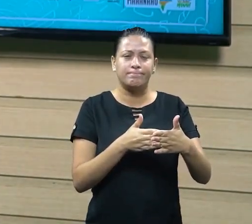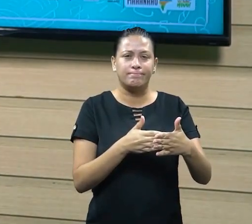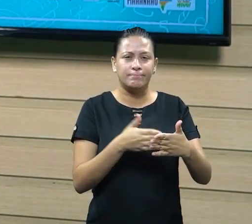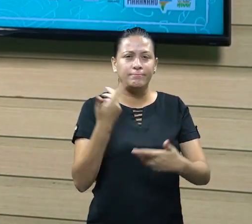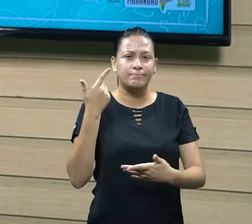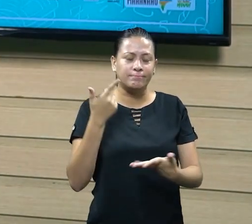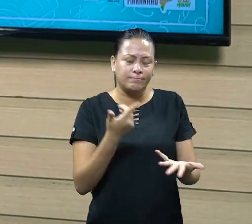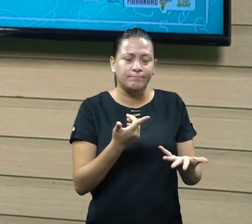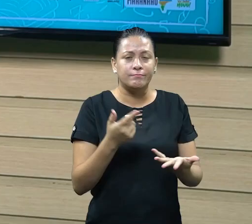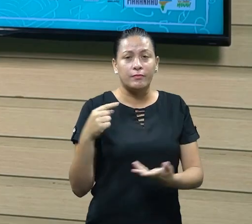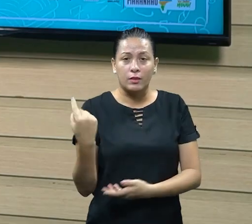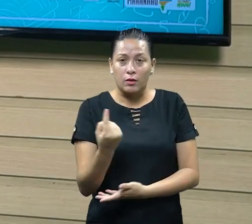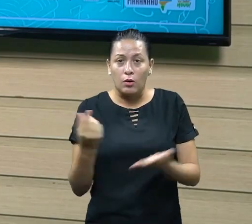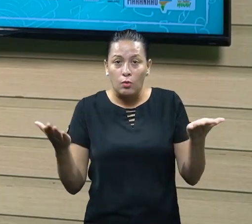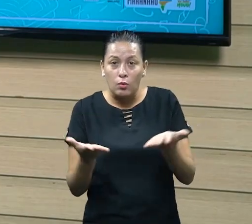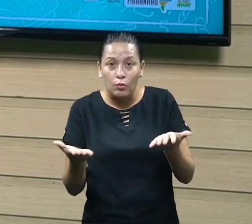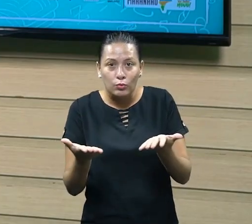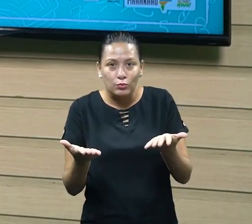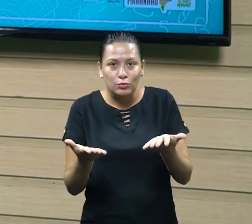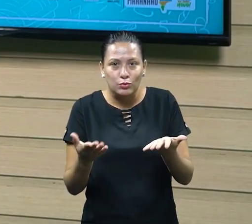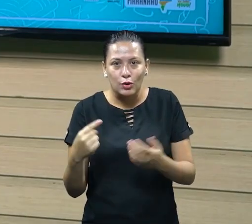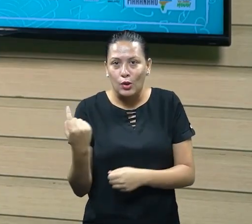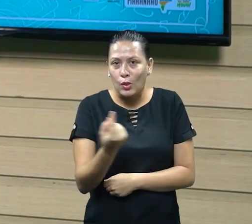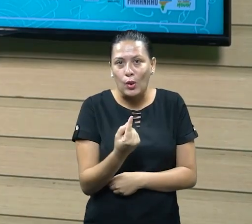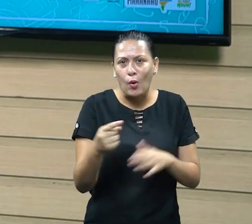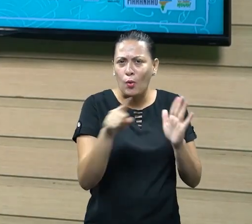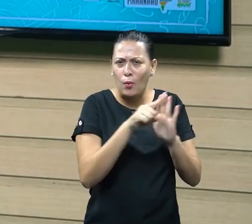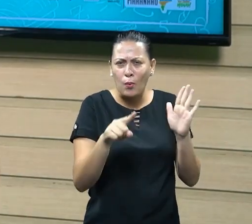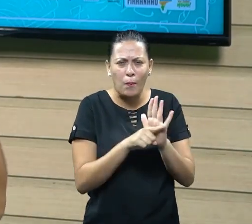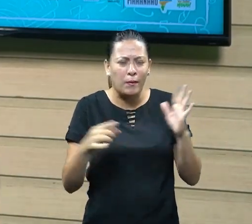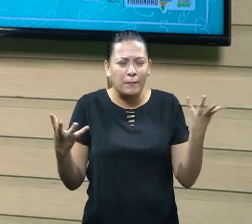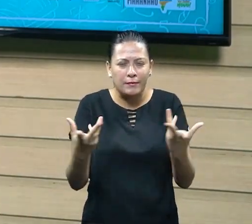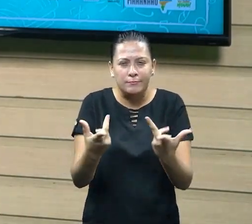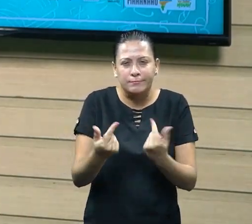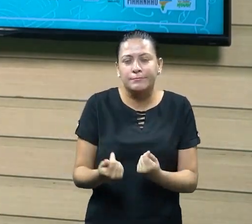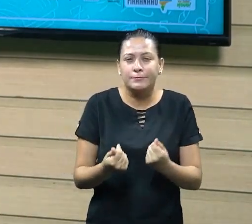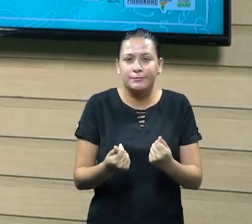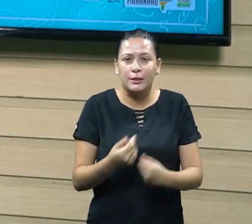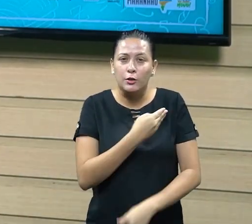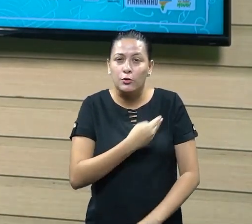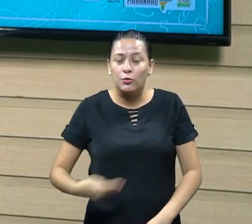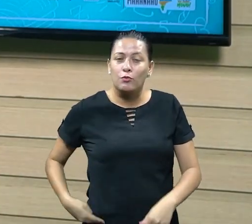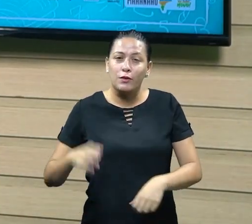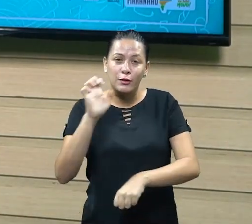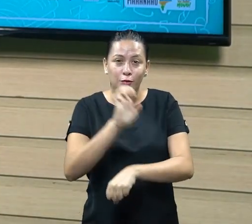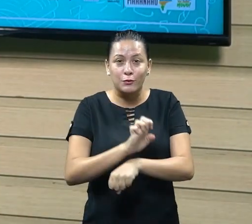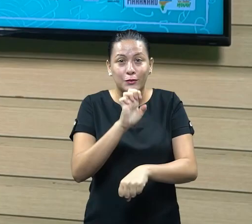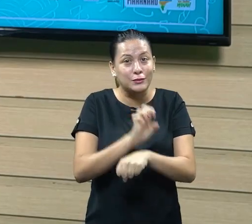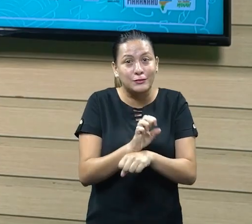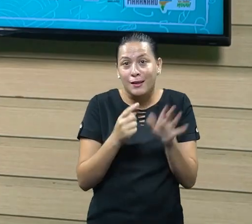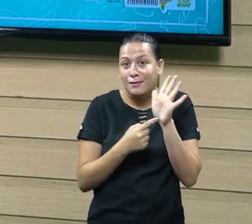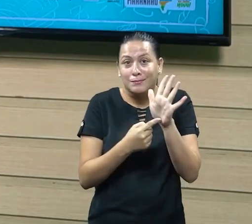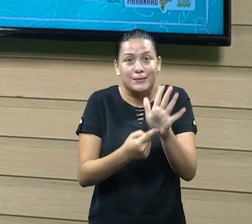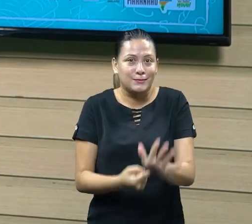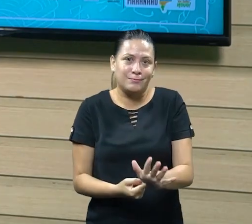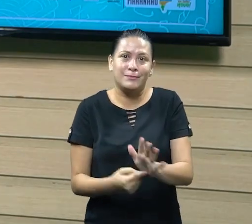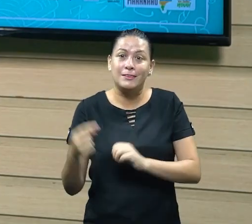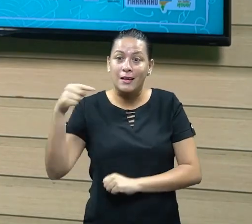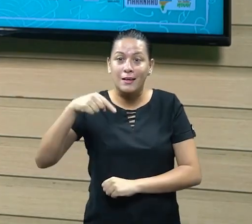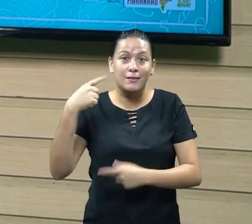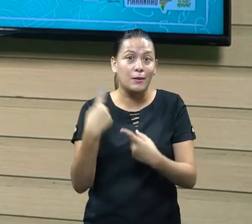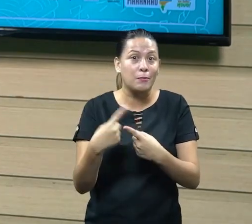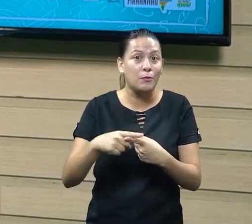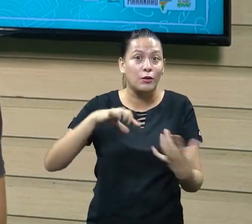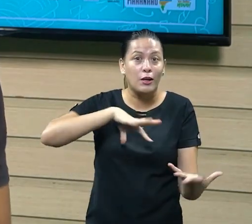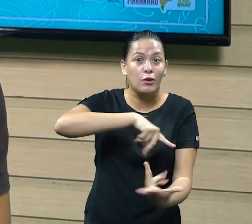gente está vivendo, desse programa fantástico que o governo do estado te oferece, você que me assiste agora. Isso aqui é muito por causa da globalização, quebra de